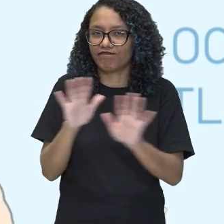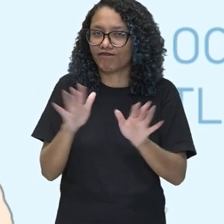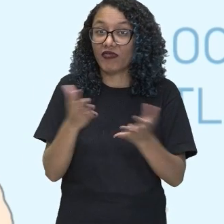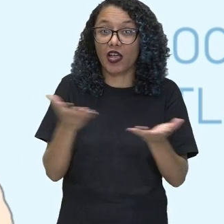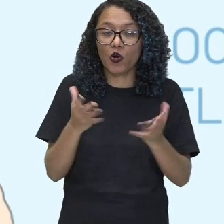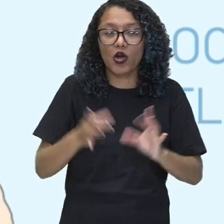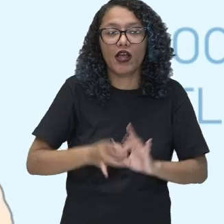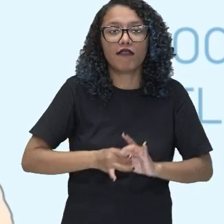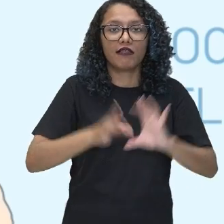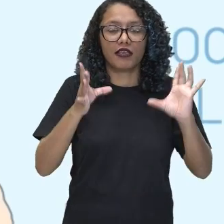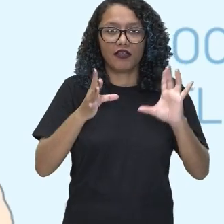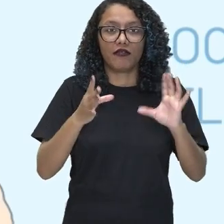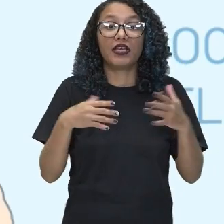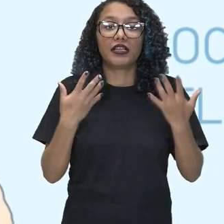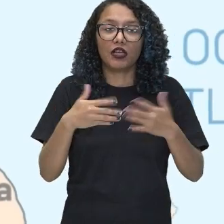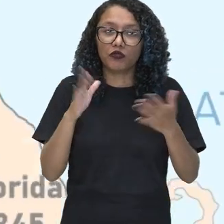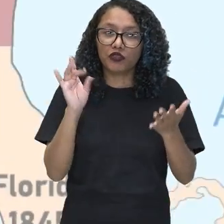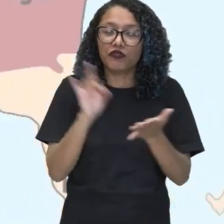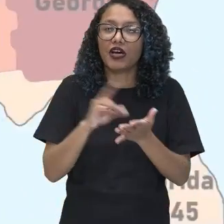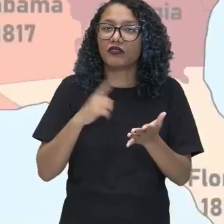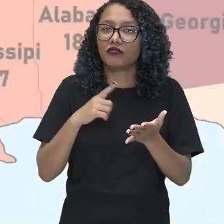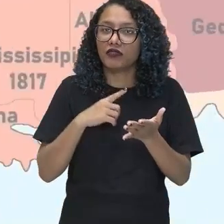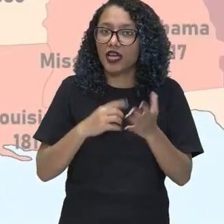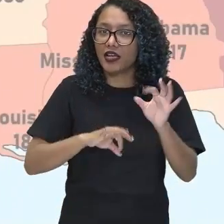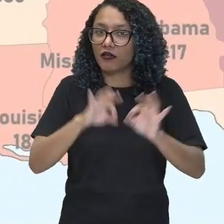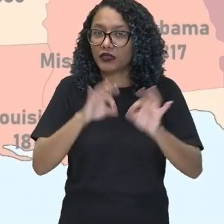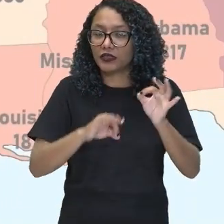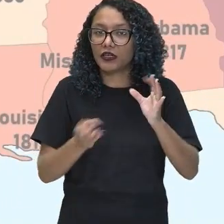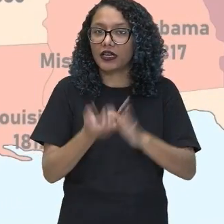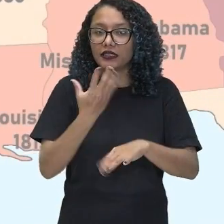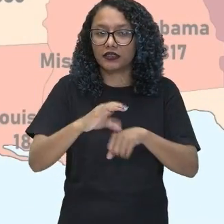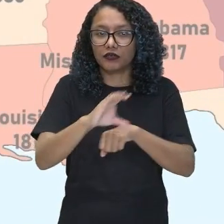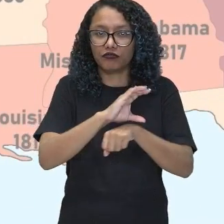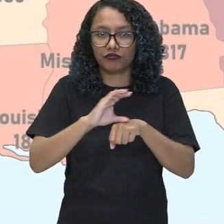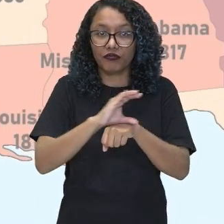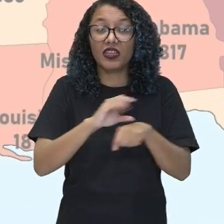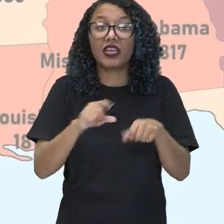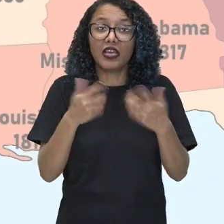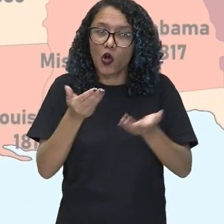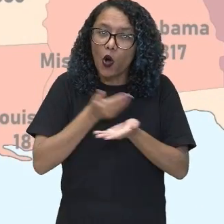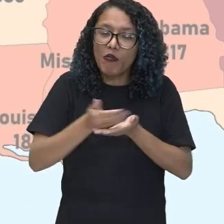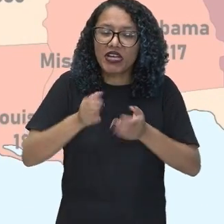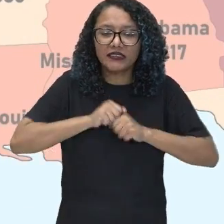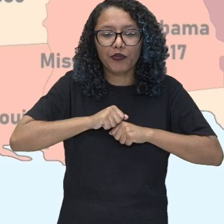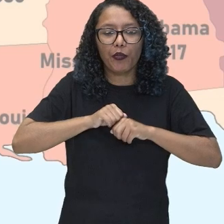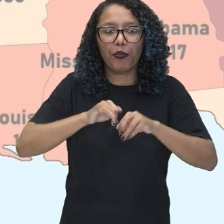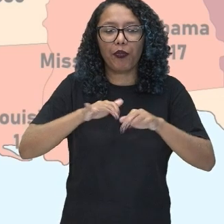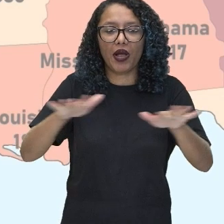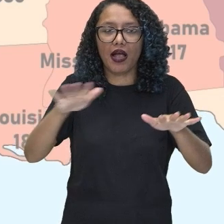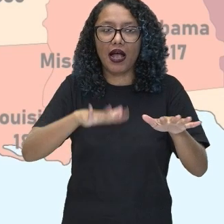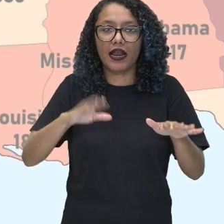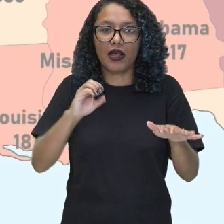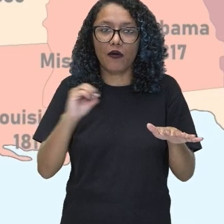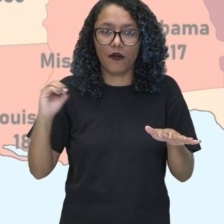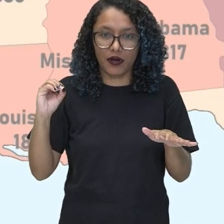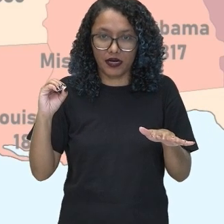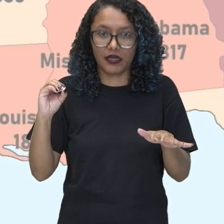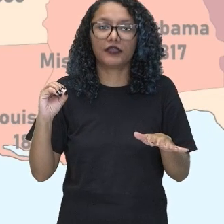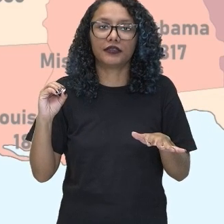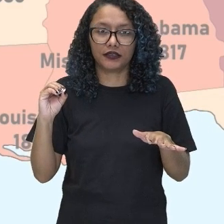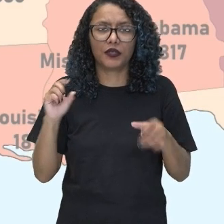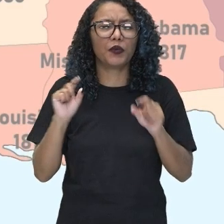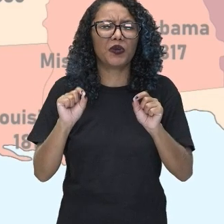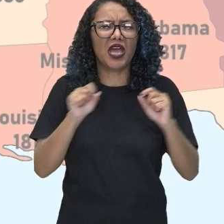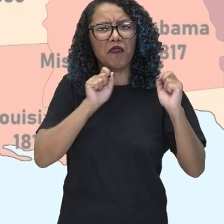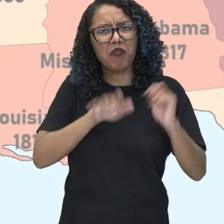a Constituição realmente dos Estados Unidos e essa parte da expansão para o Oeste. O que é, então, essa marcha para